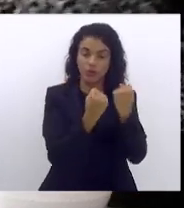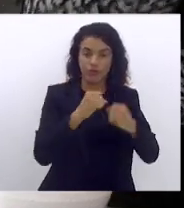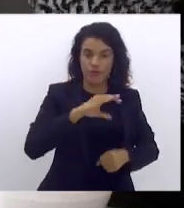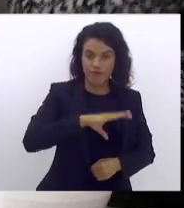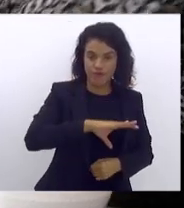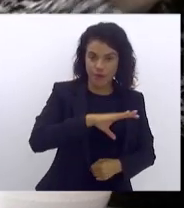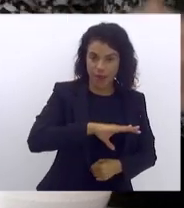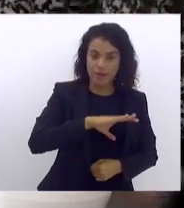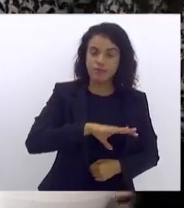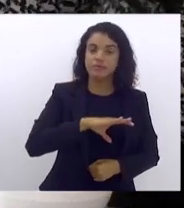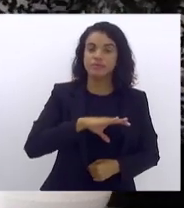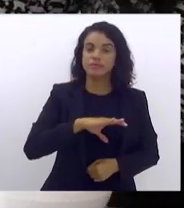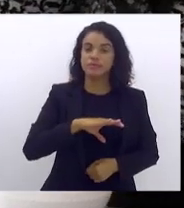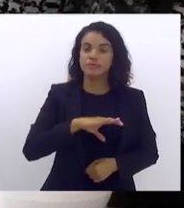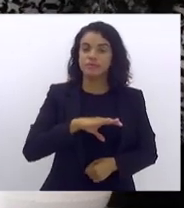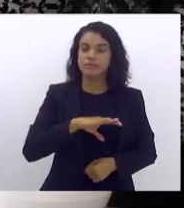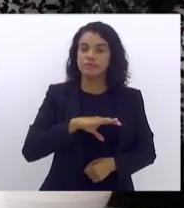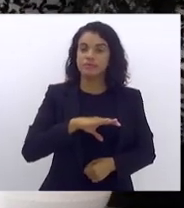ele foi